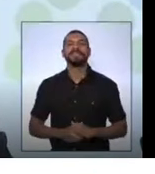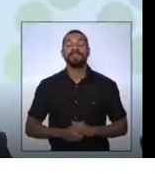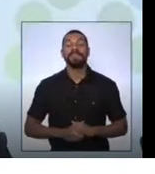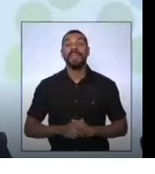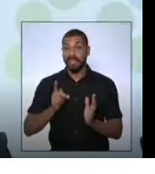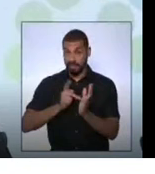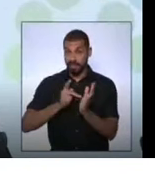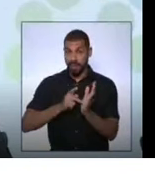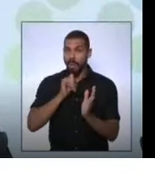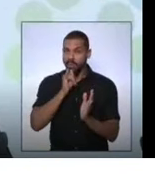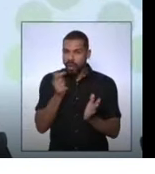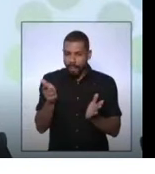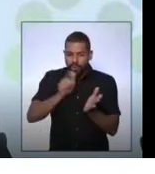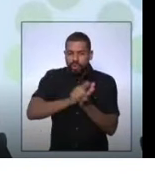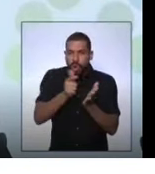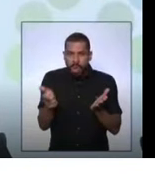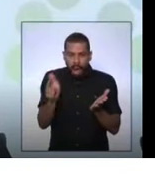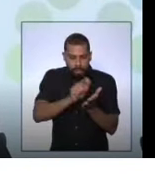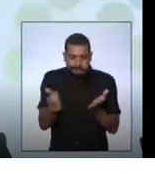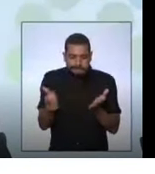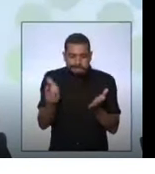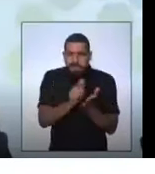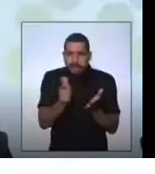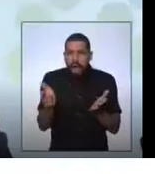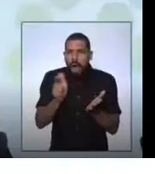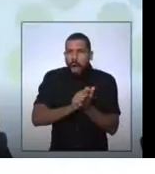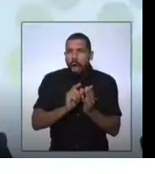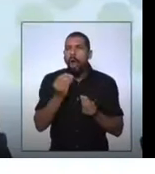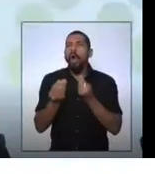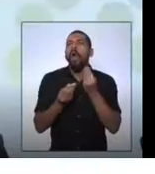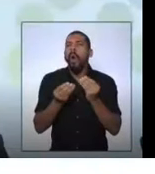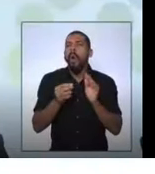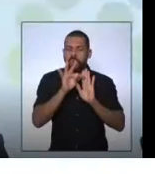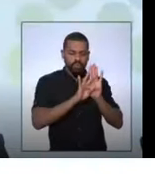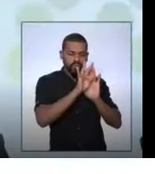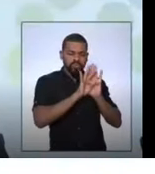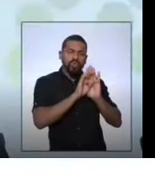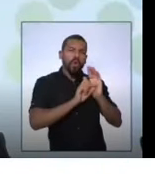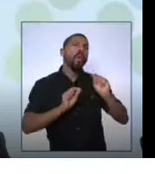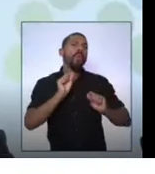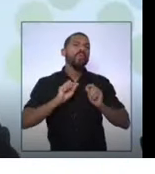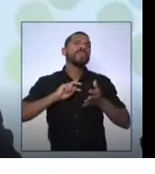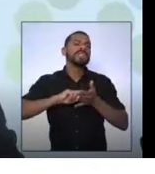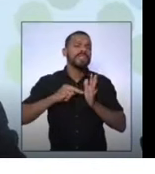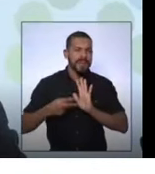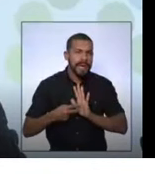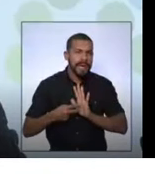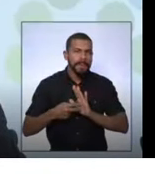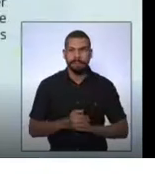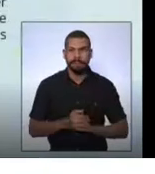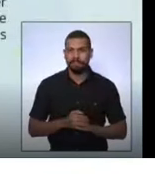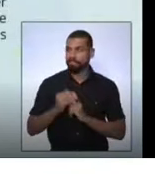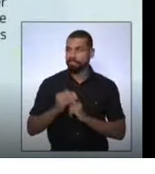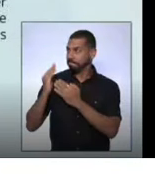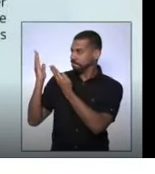o jornal, ele é todo intertextual. O que é intertextualidade? Na